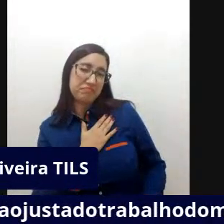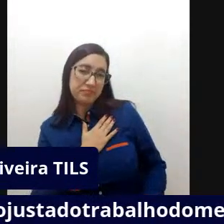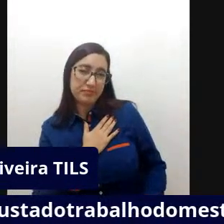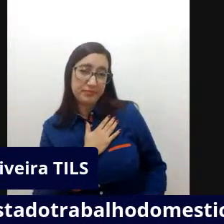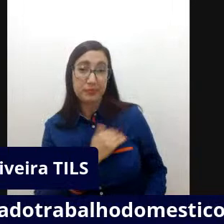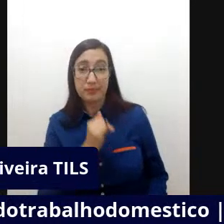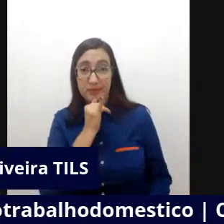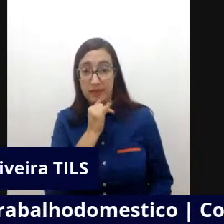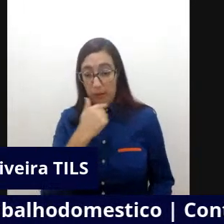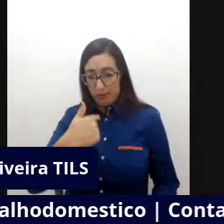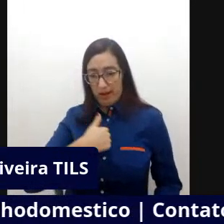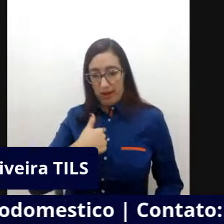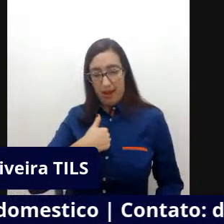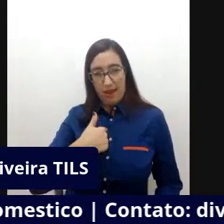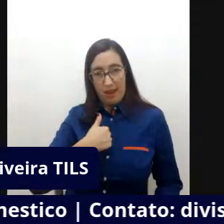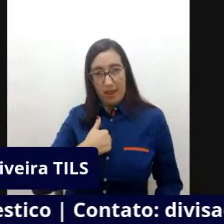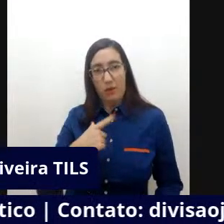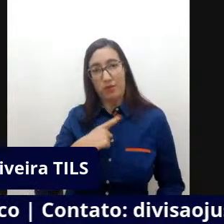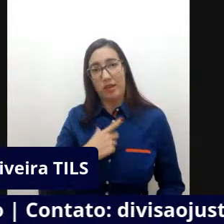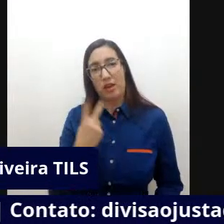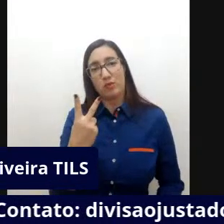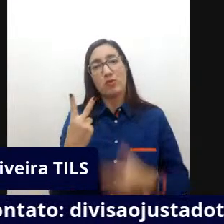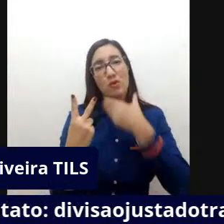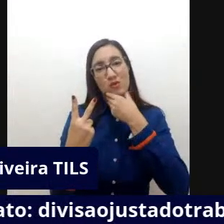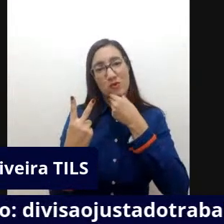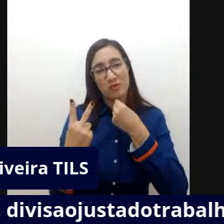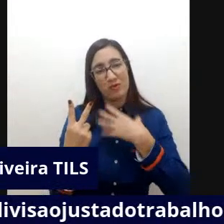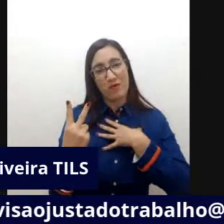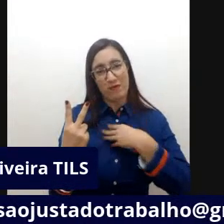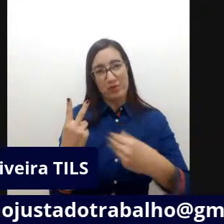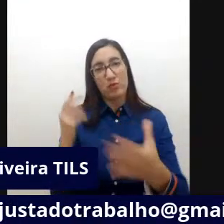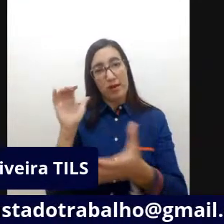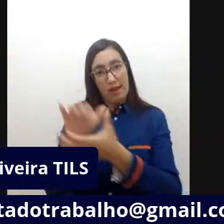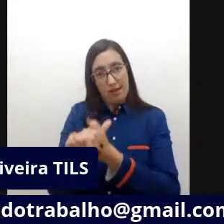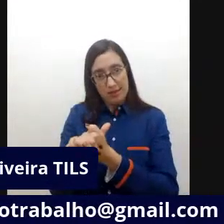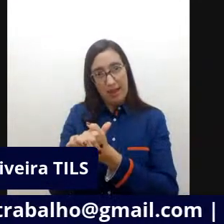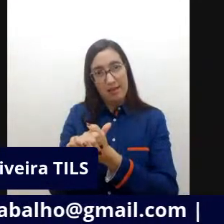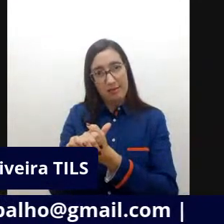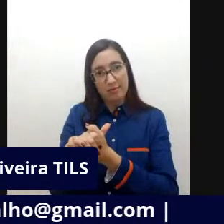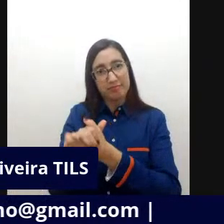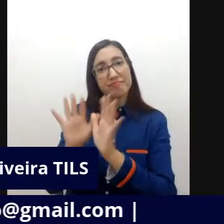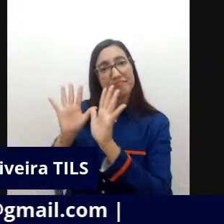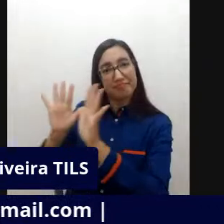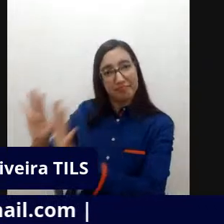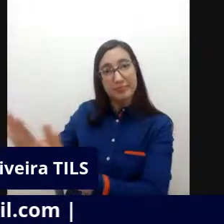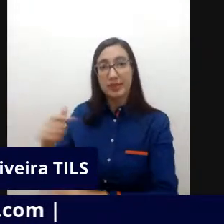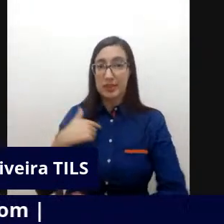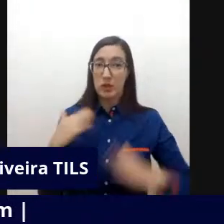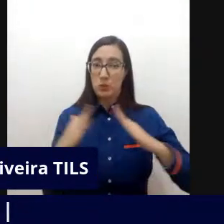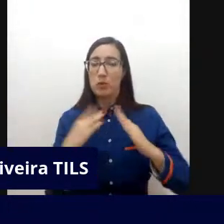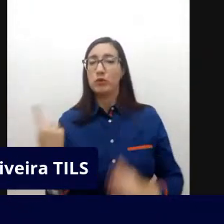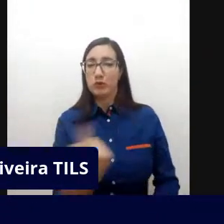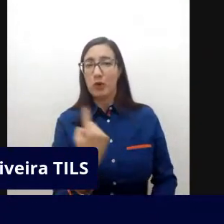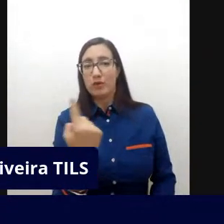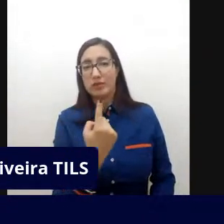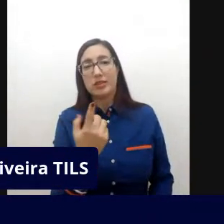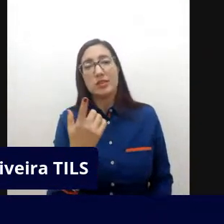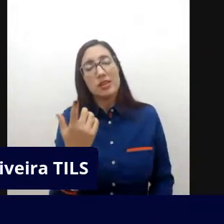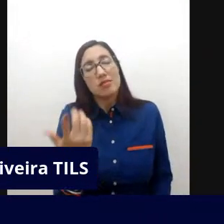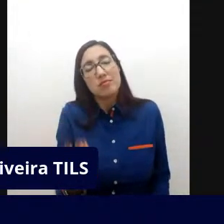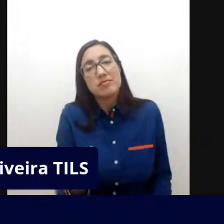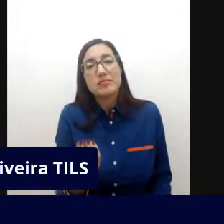casados, estão na casa dele. O meu filho mais velho faz as tarefas em casa, ele ajuda a esposa dele, ele ajuda não,